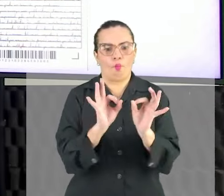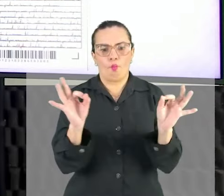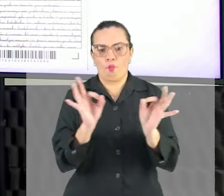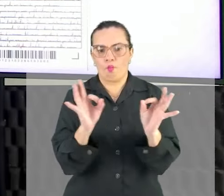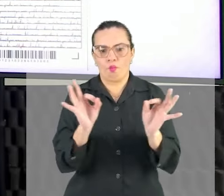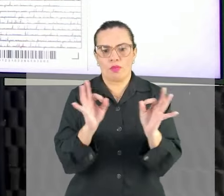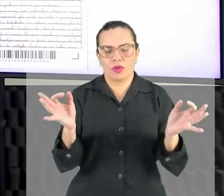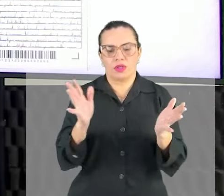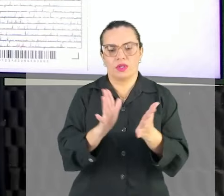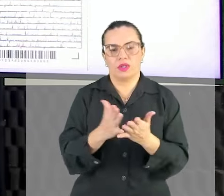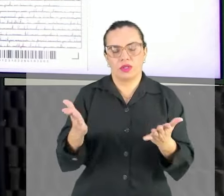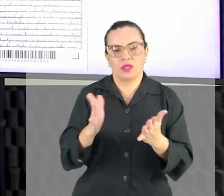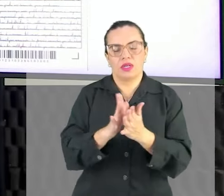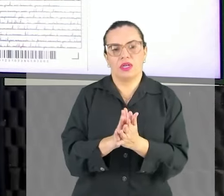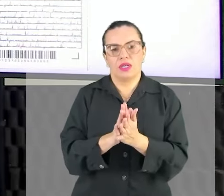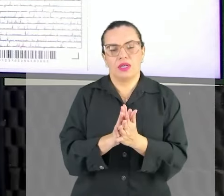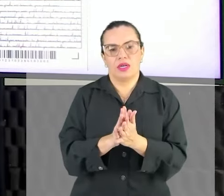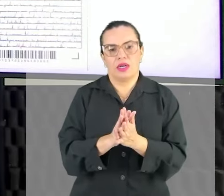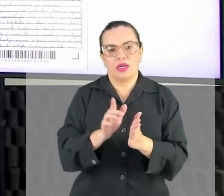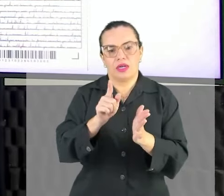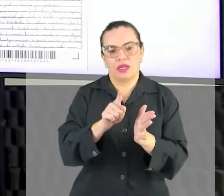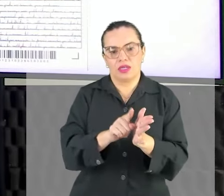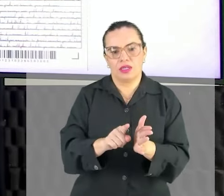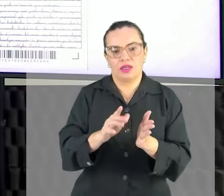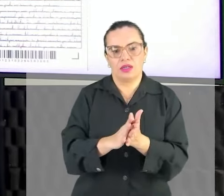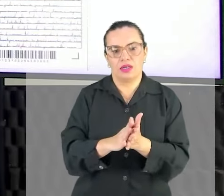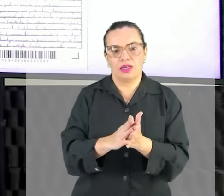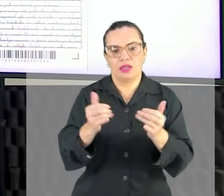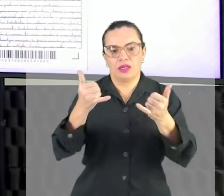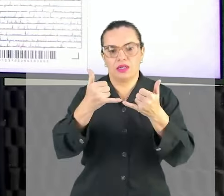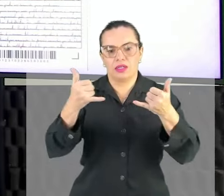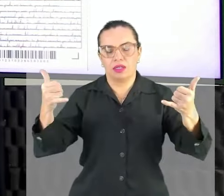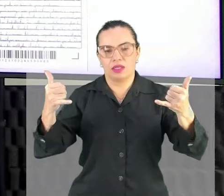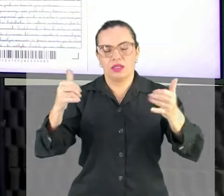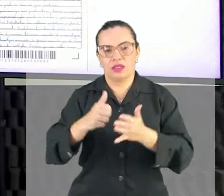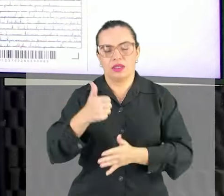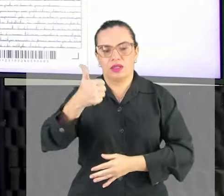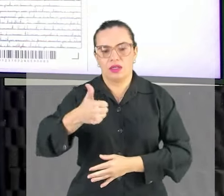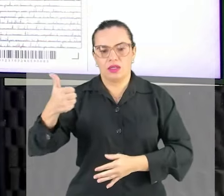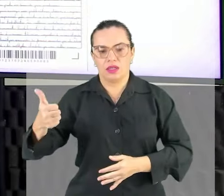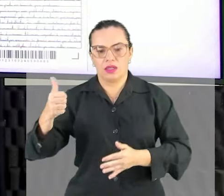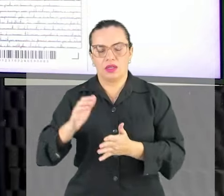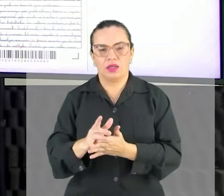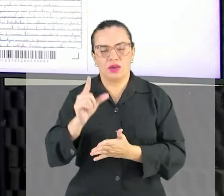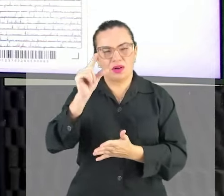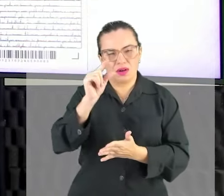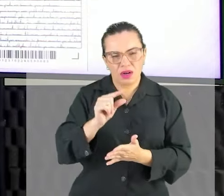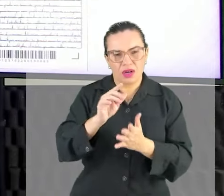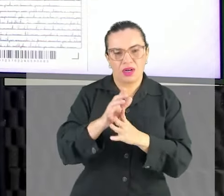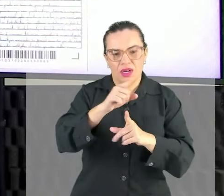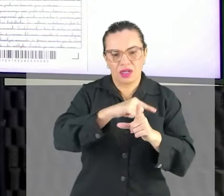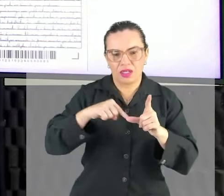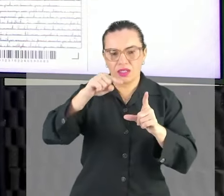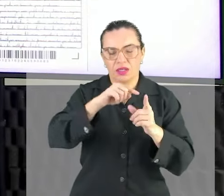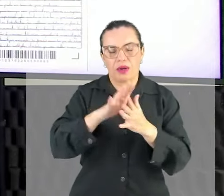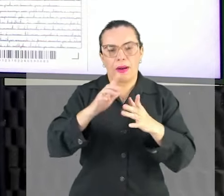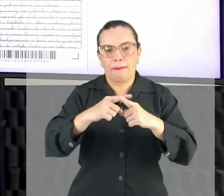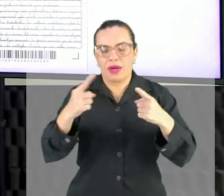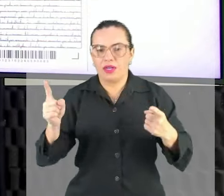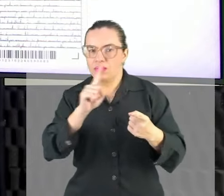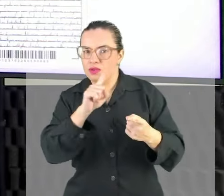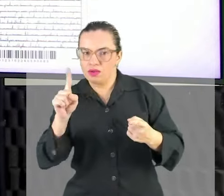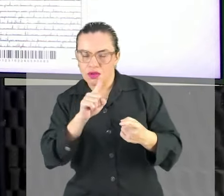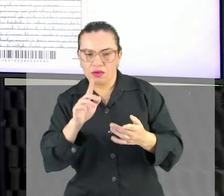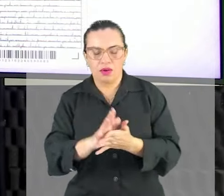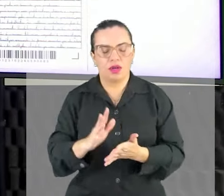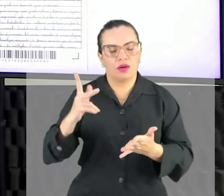linha 11, em que a gente observa uma certa ênfase em uma letra só, mas não se tratou de um erro. A gente